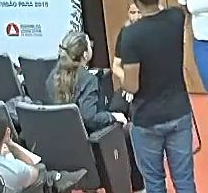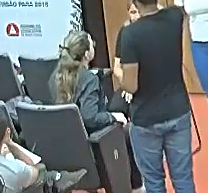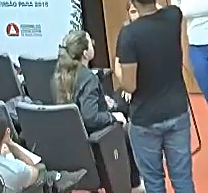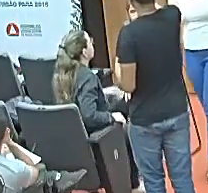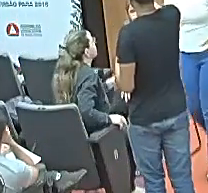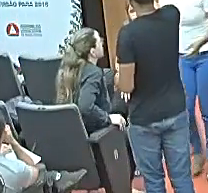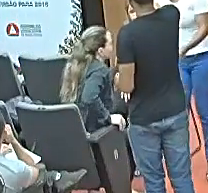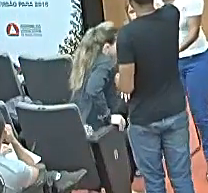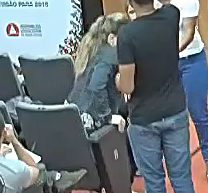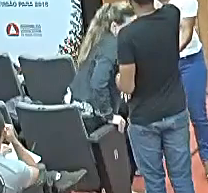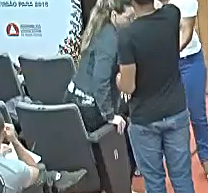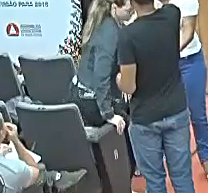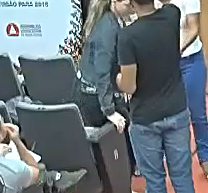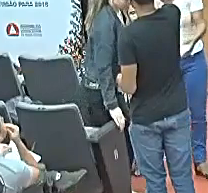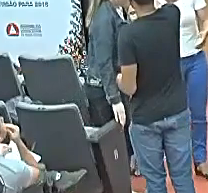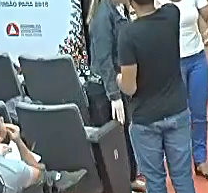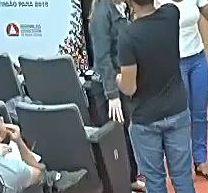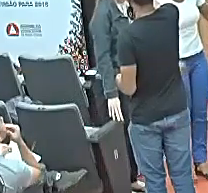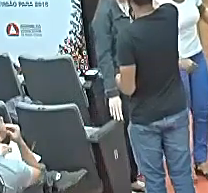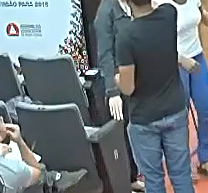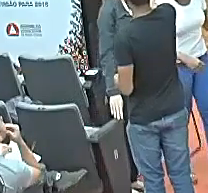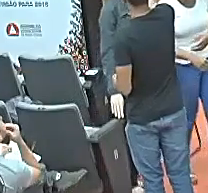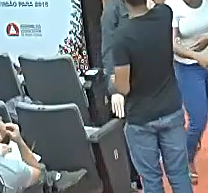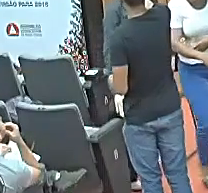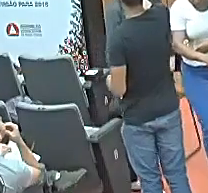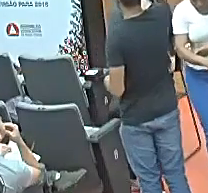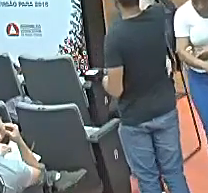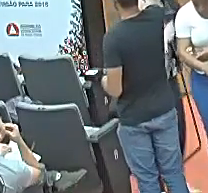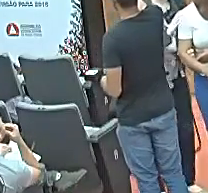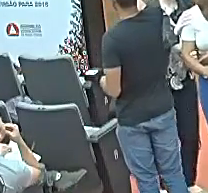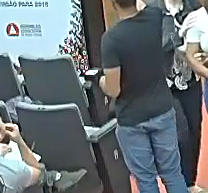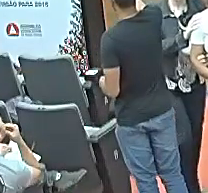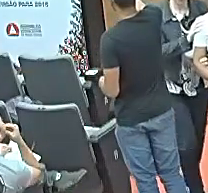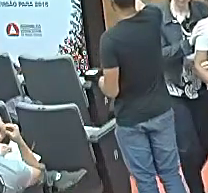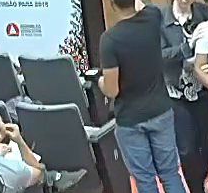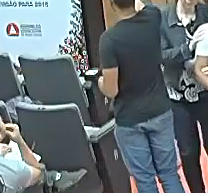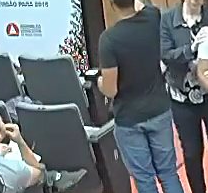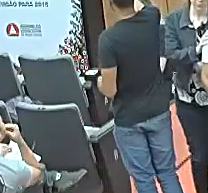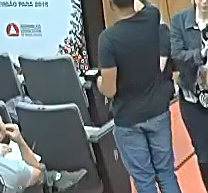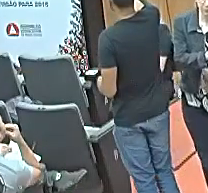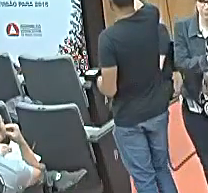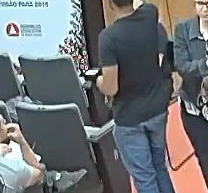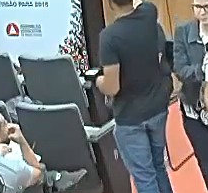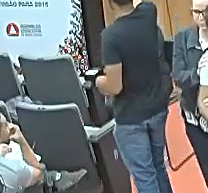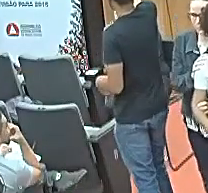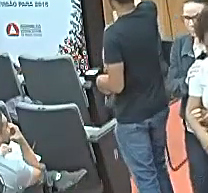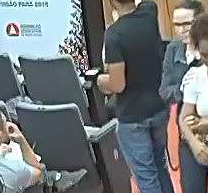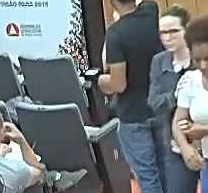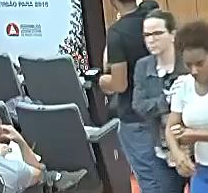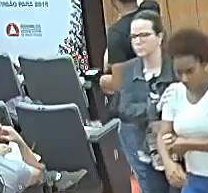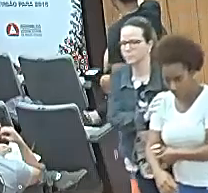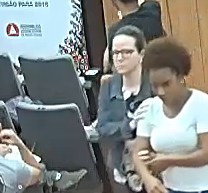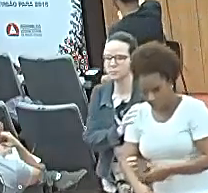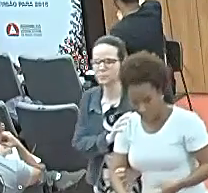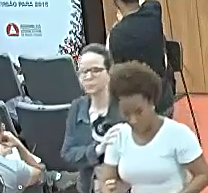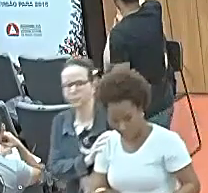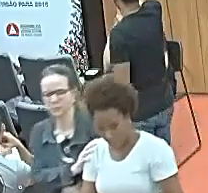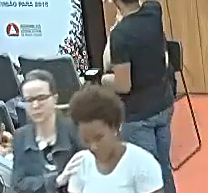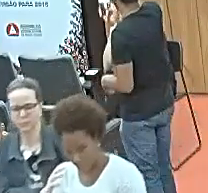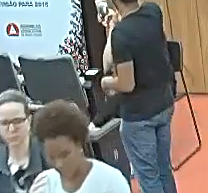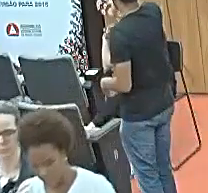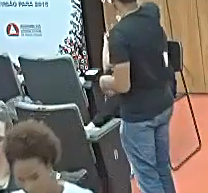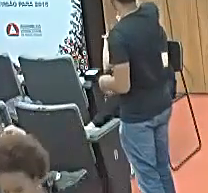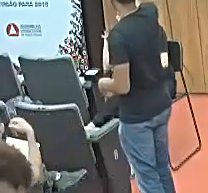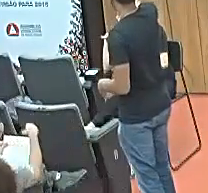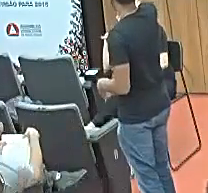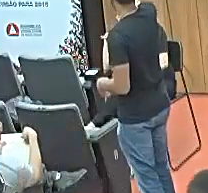e tanto para a cidade quanto para o campo o tema esporte lazer do eixo